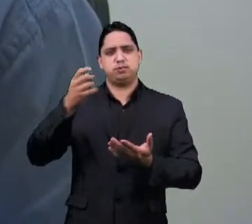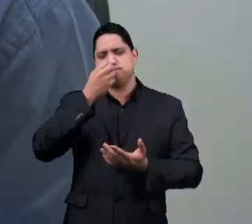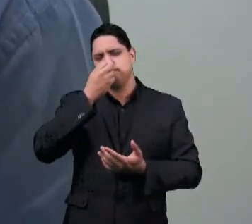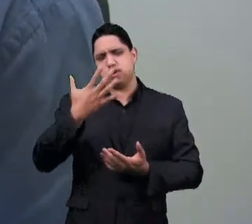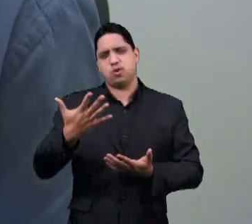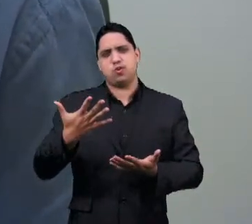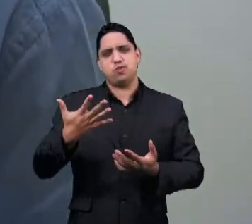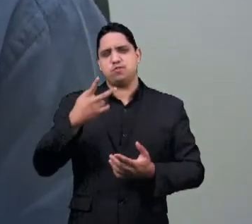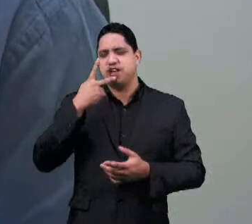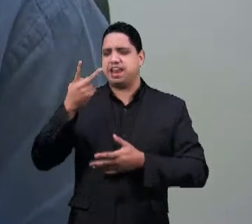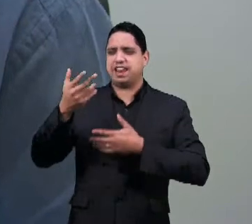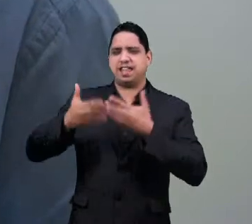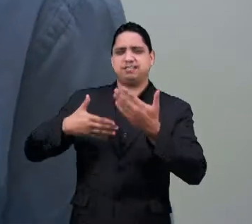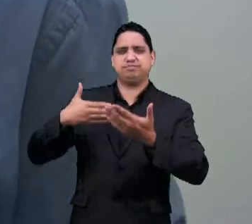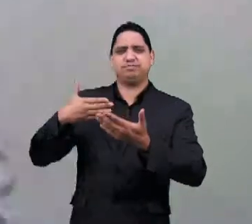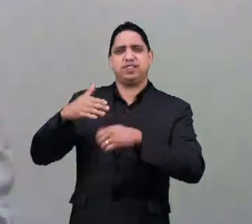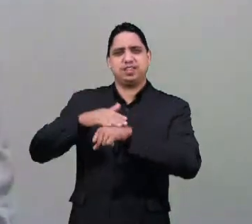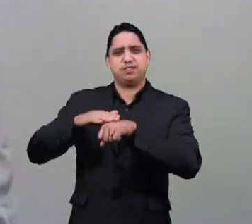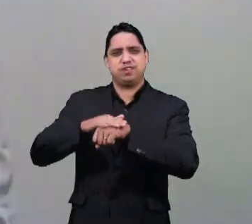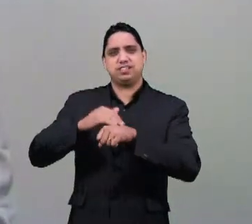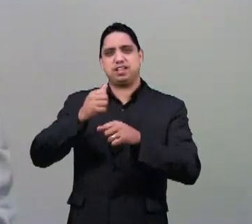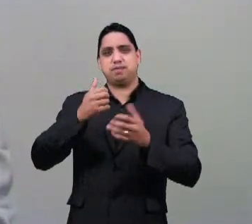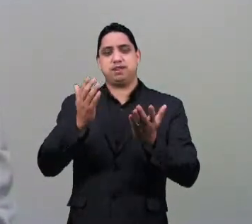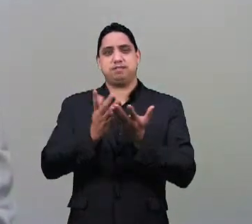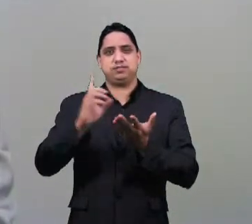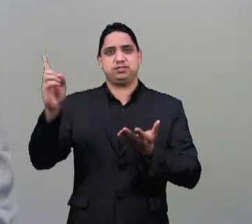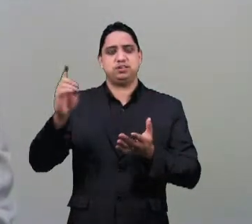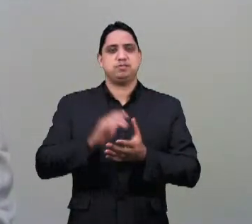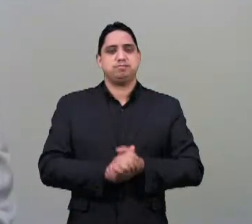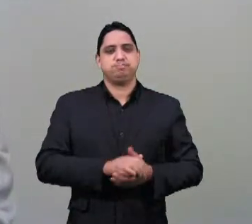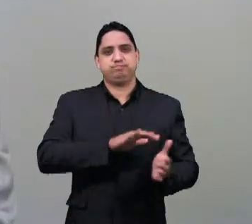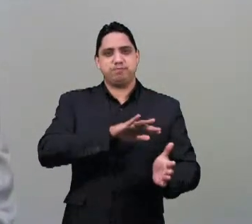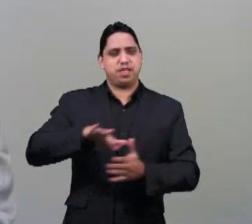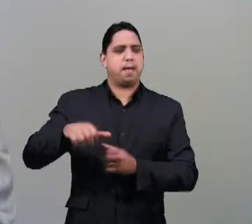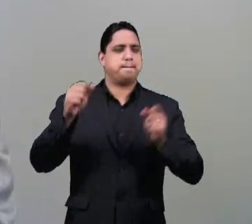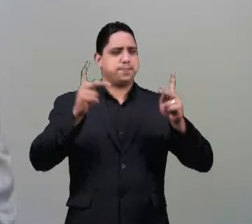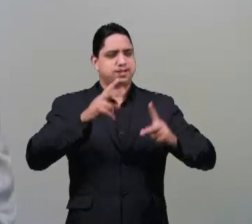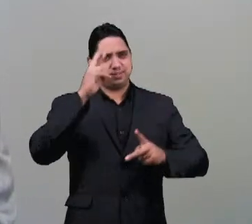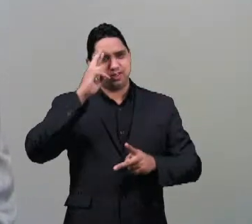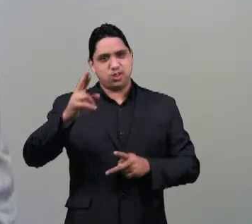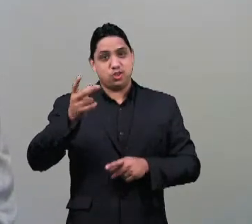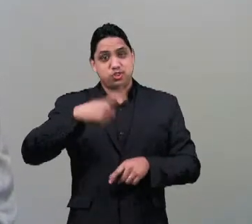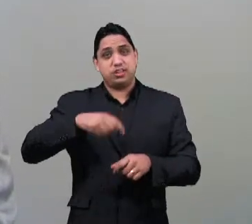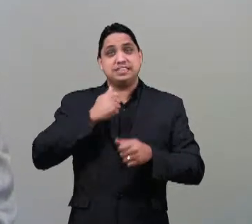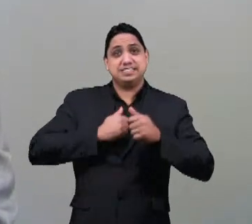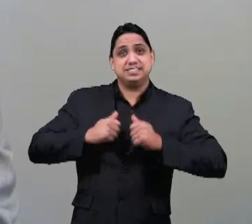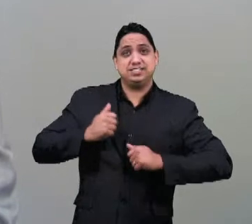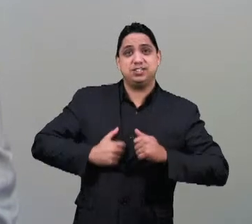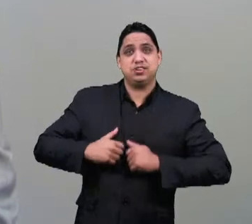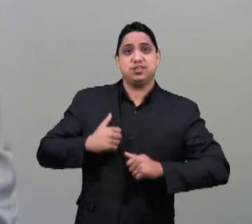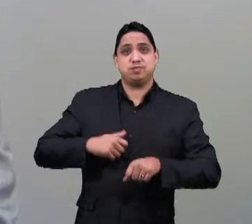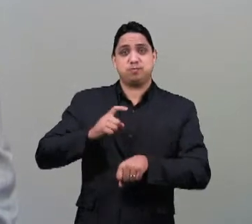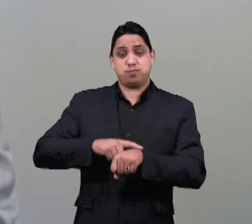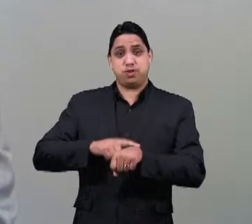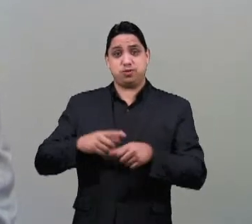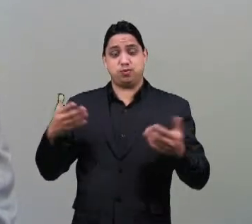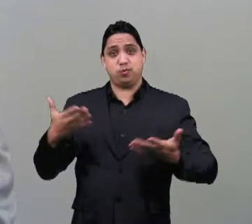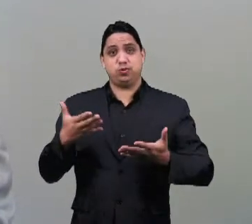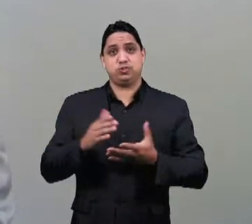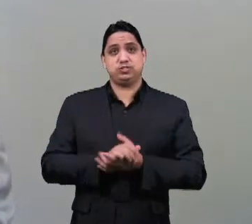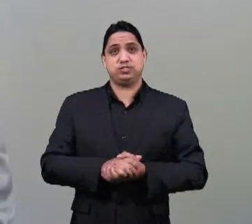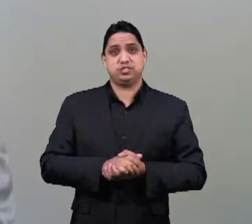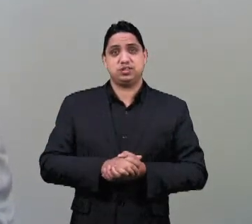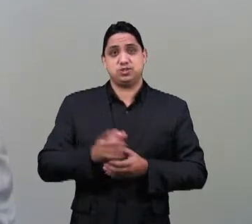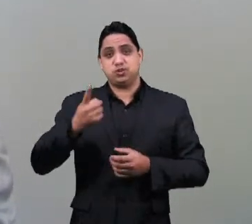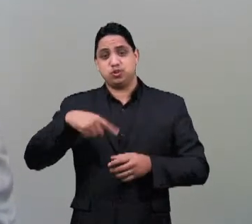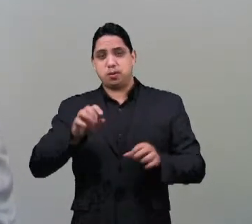né? Falar sobre as coisas do Senhor. Paz do Senhor. Paz do Senhor, Kleber. Na verdade, a gente fica esperando chegar esse momento do dia, né? Que a gente vai